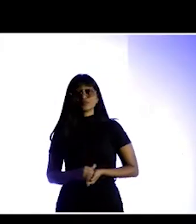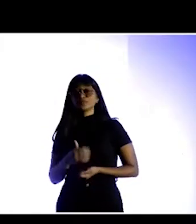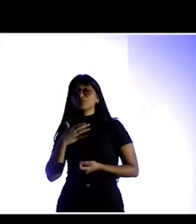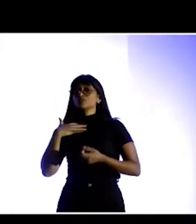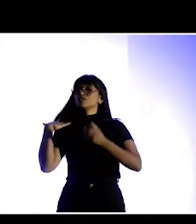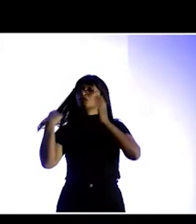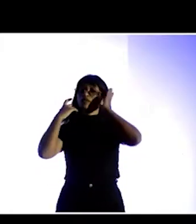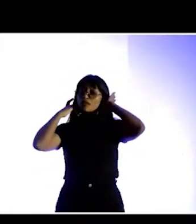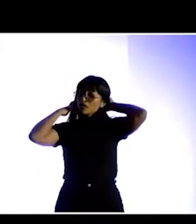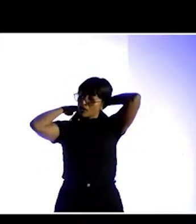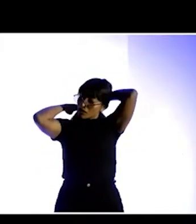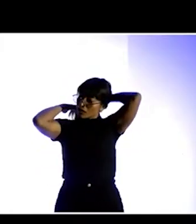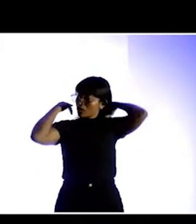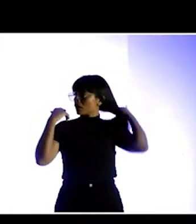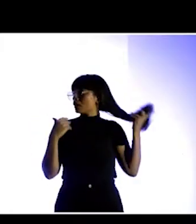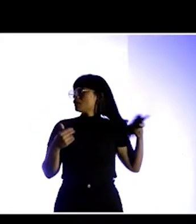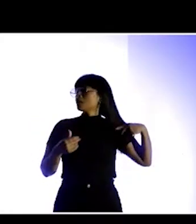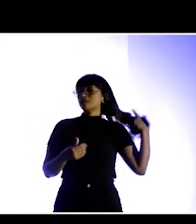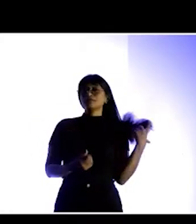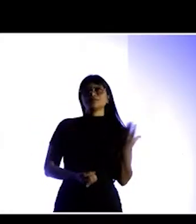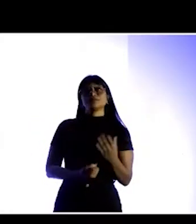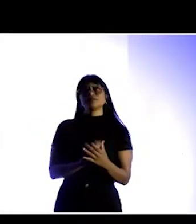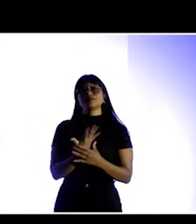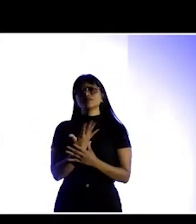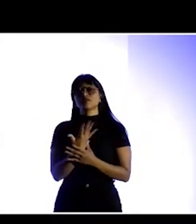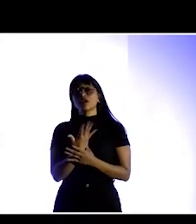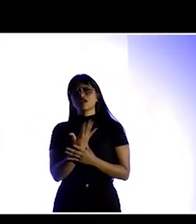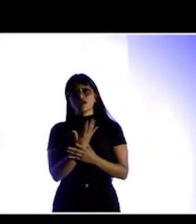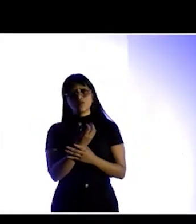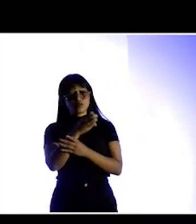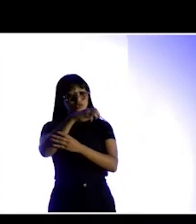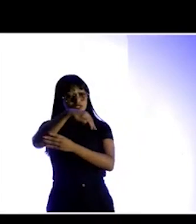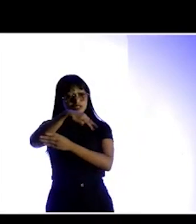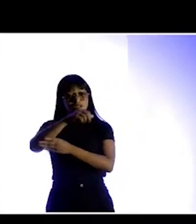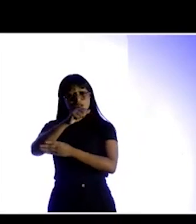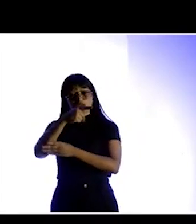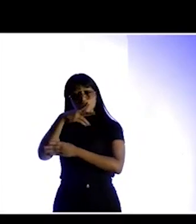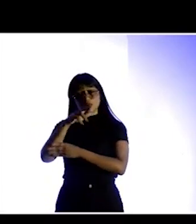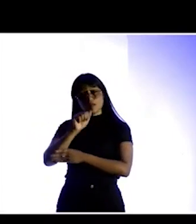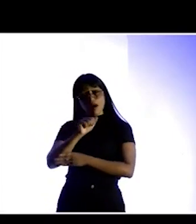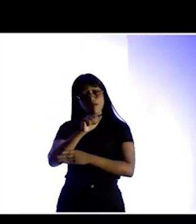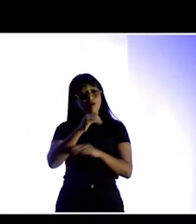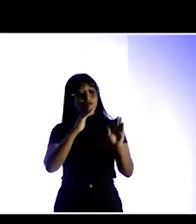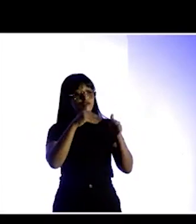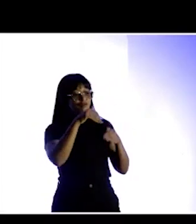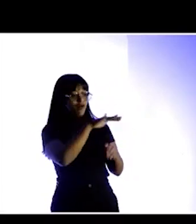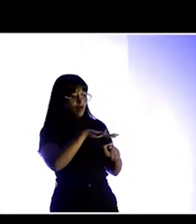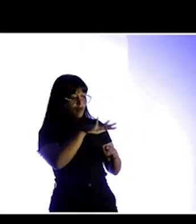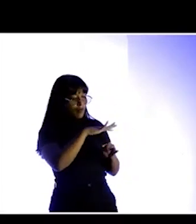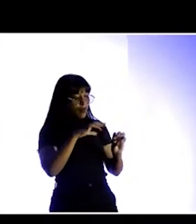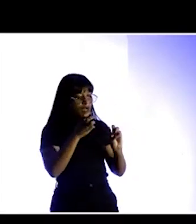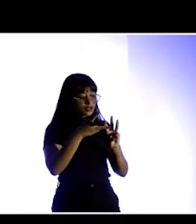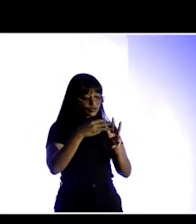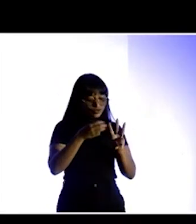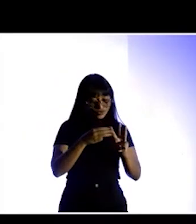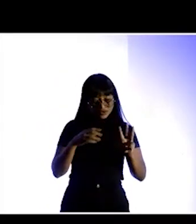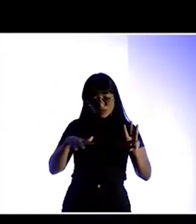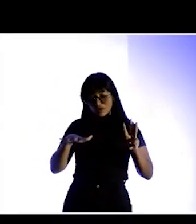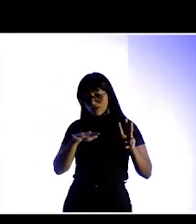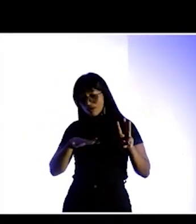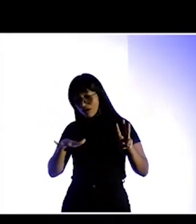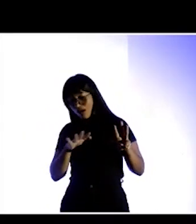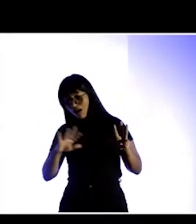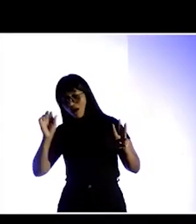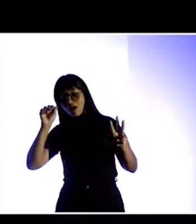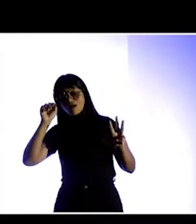Fizemos esse mapeamento tanto para terras indígenas, comunidades tradicionais, áreas quilombolas, municípios com